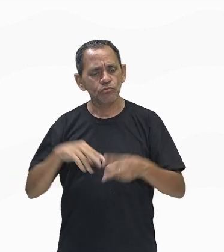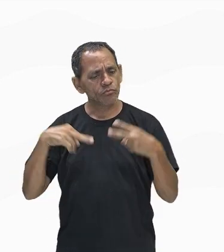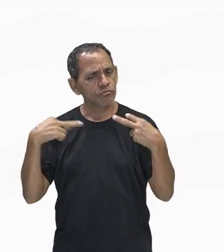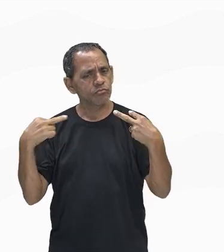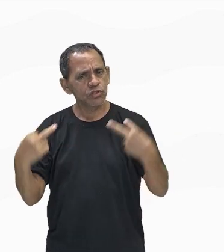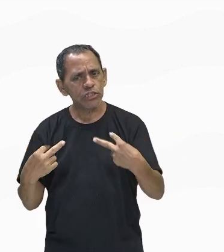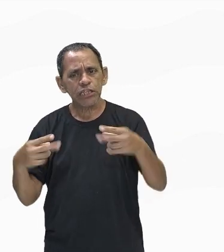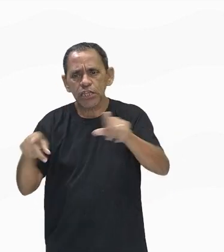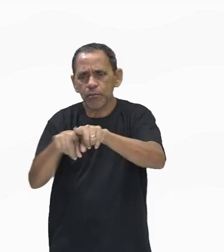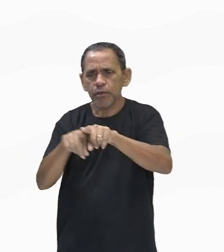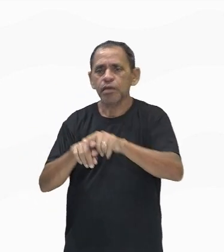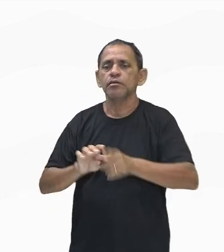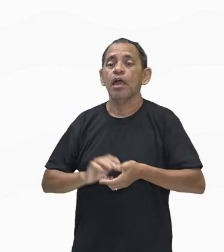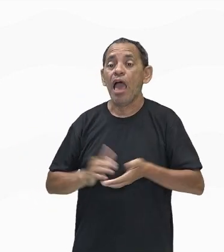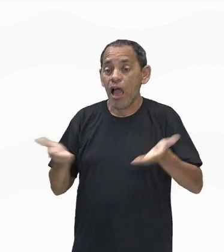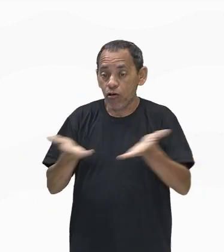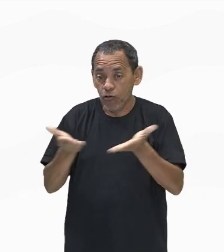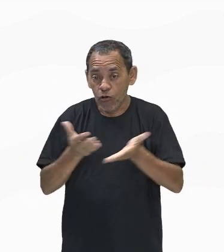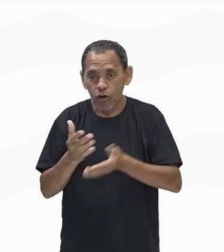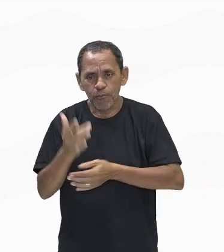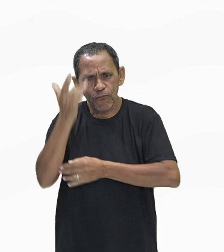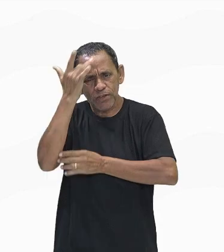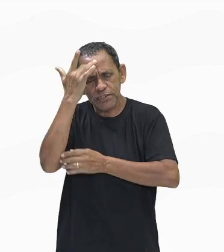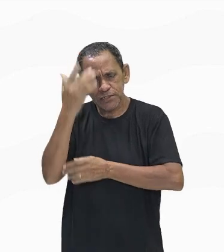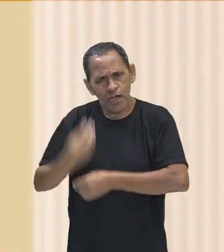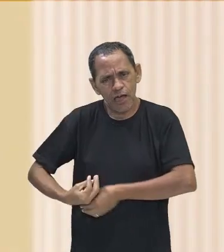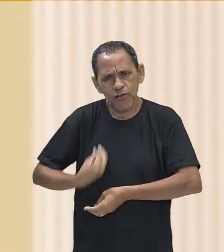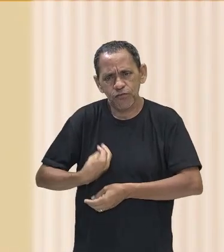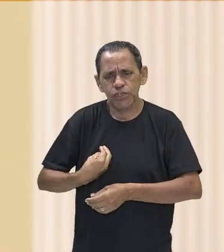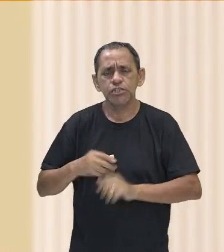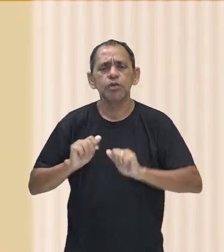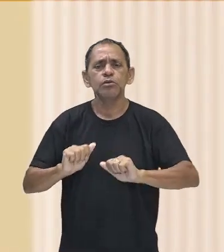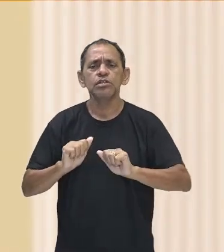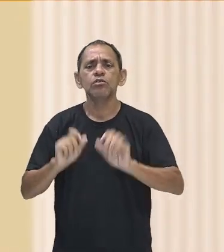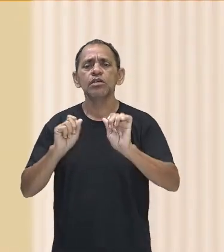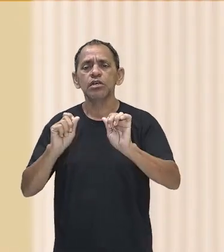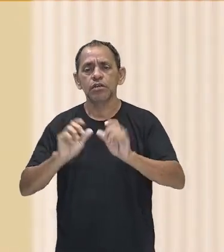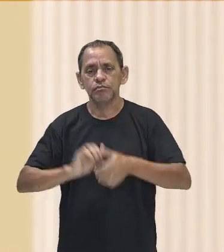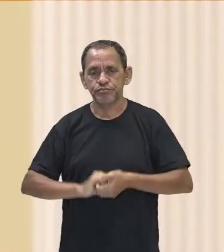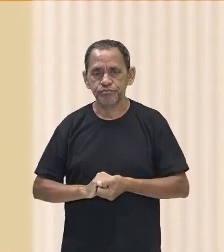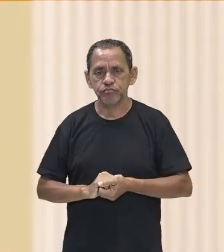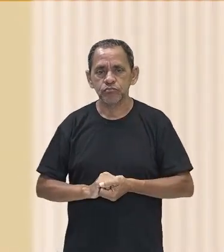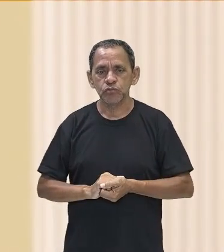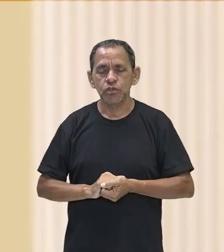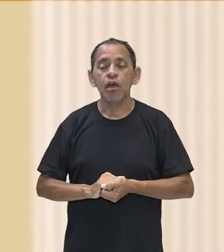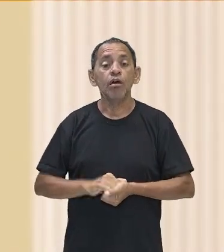para facilitar agora a nossa vida, né, para a gente poder, a gente falou,